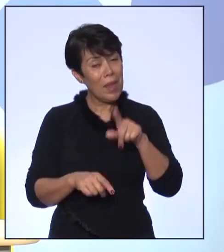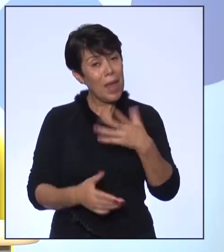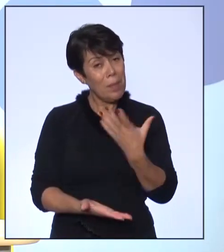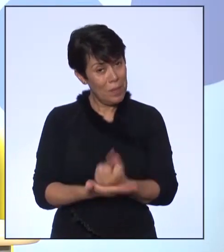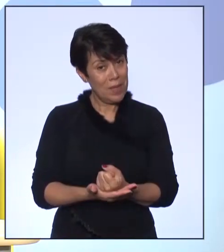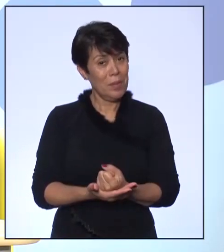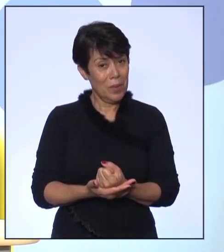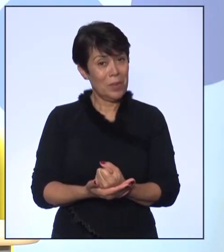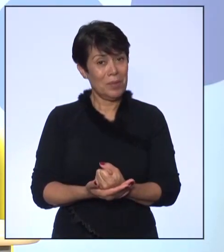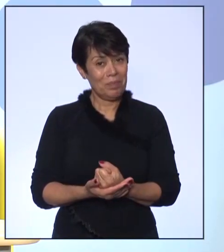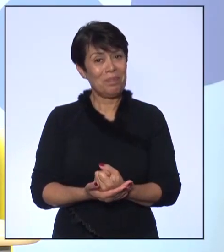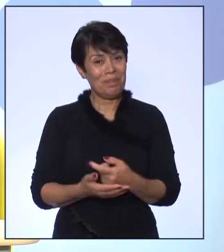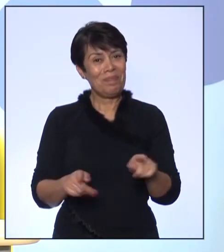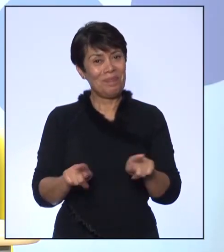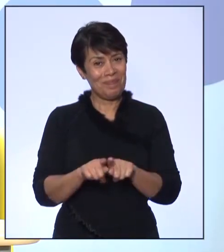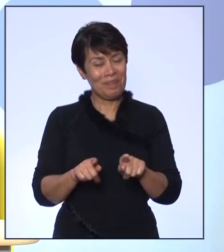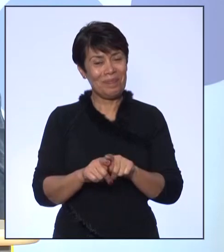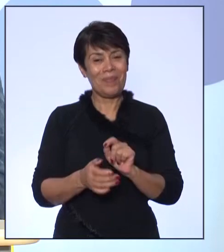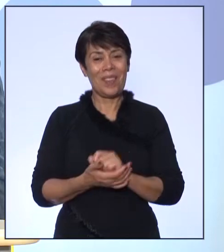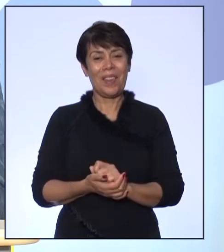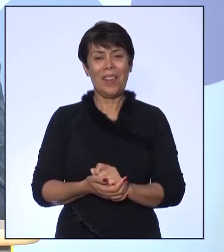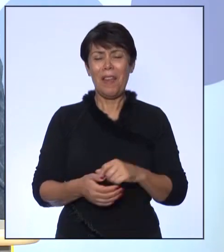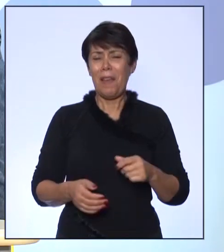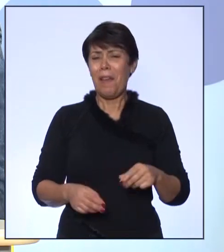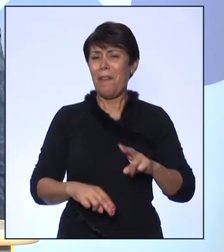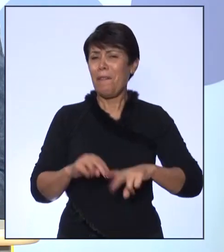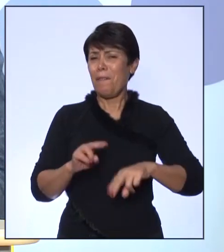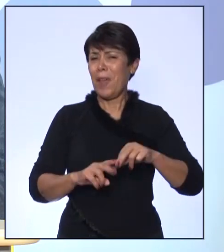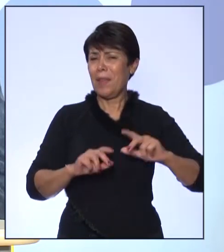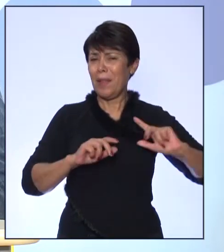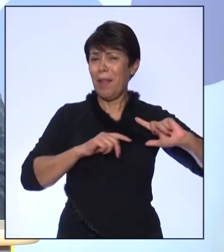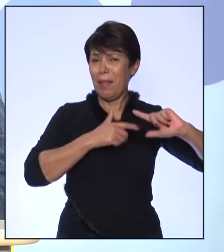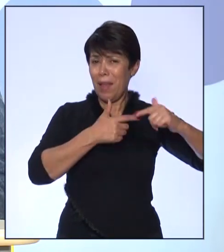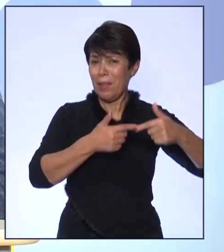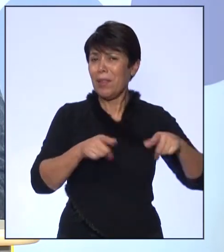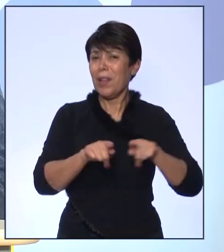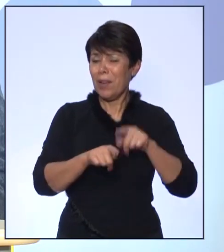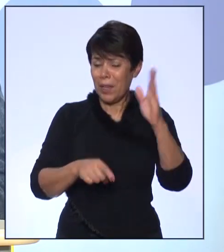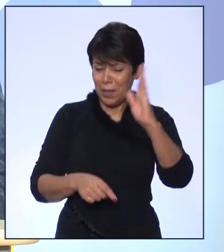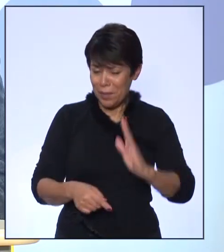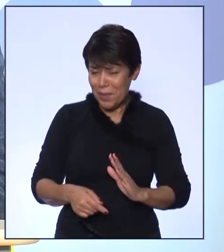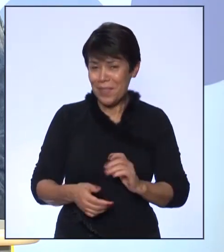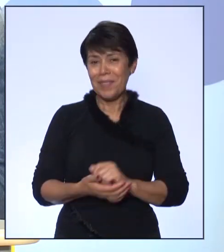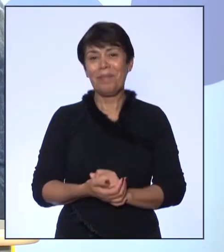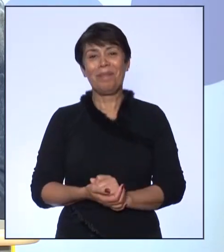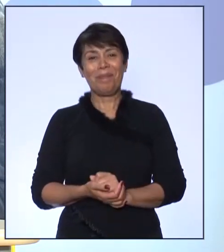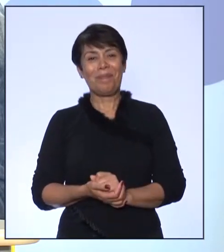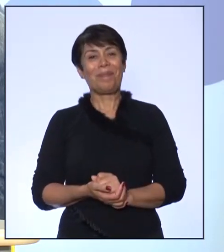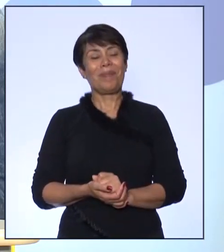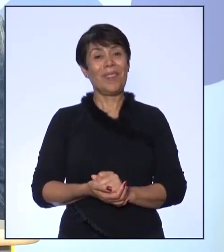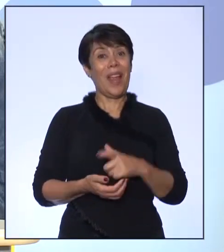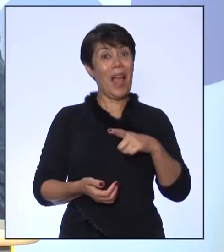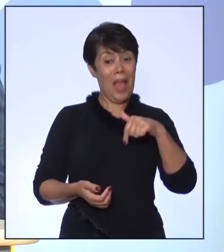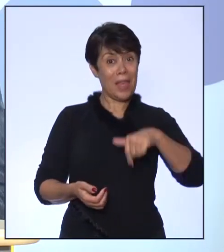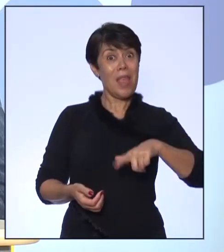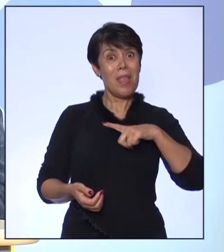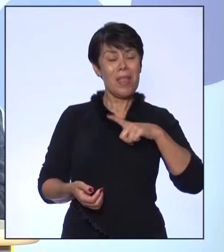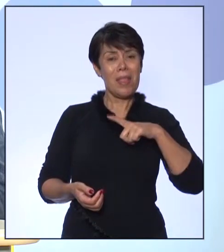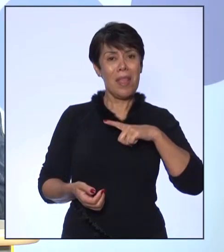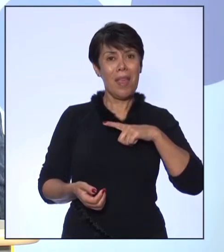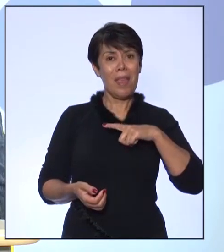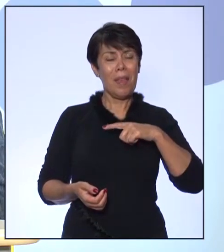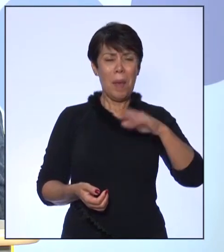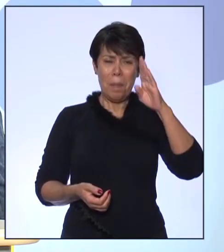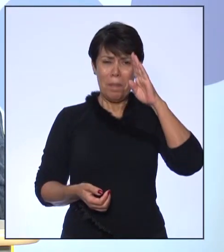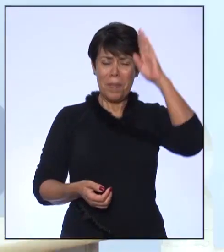cultural imaterial aí, né? Uma das festas mais tradicionais, né? Aqui do Brasil. Inclusive, nós temos os maiores São Joões do mundo. A